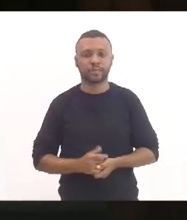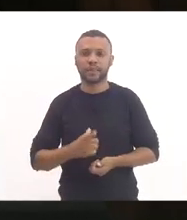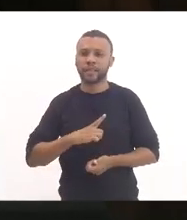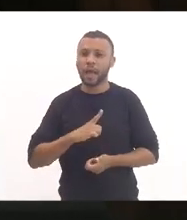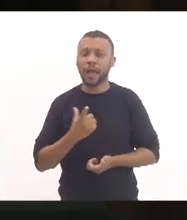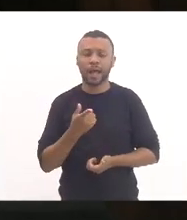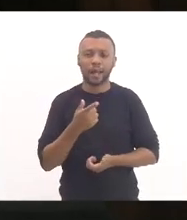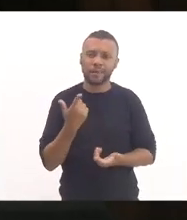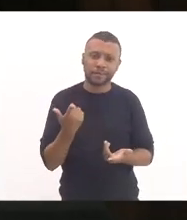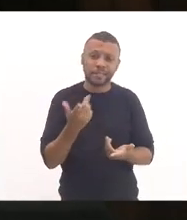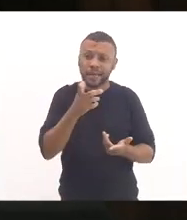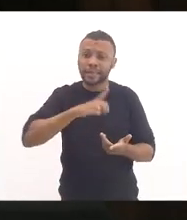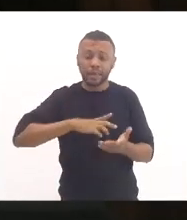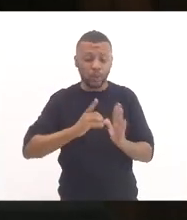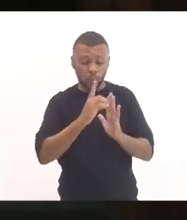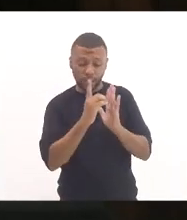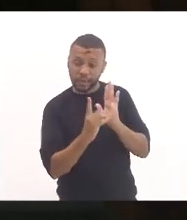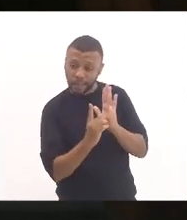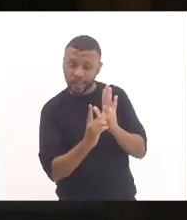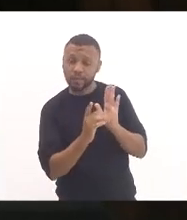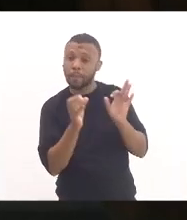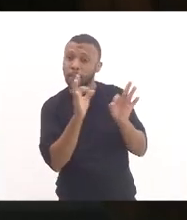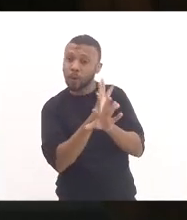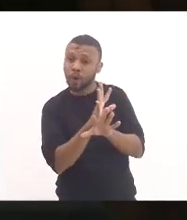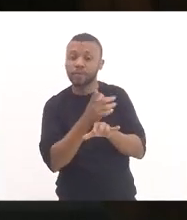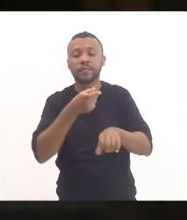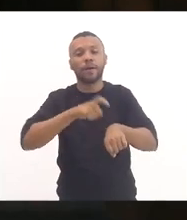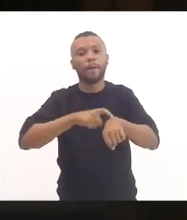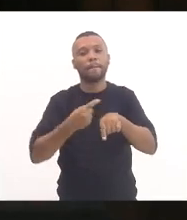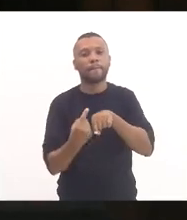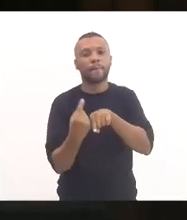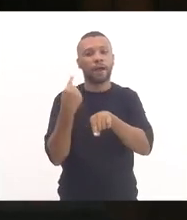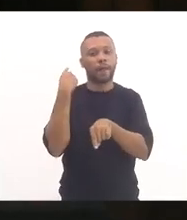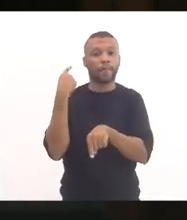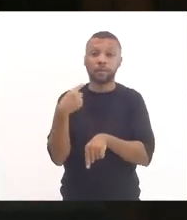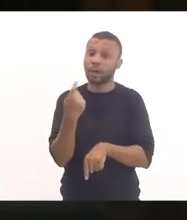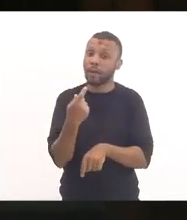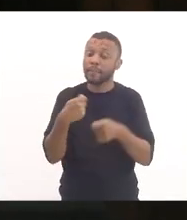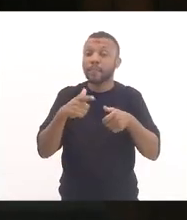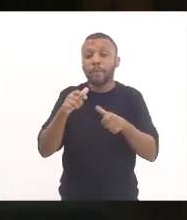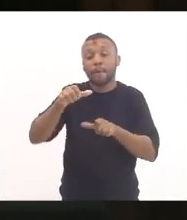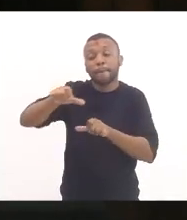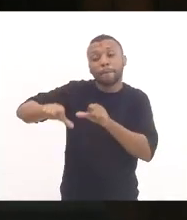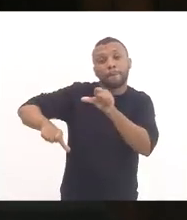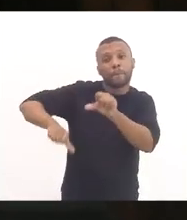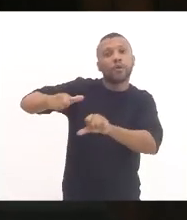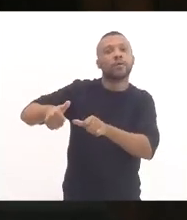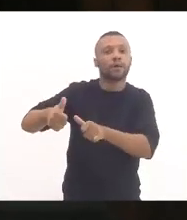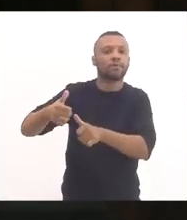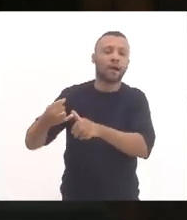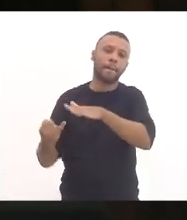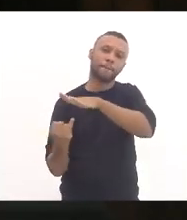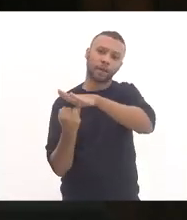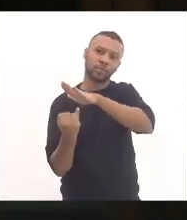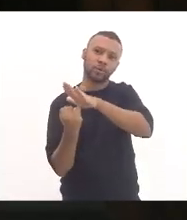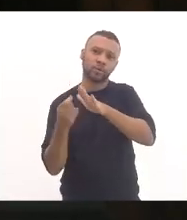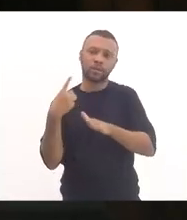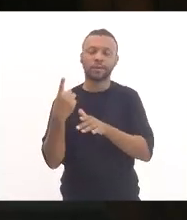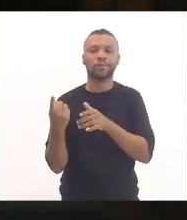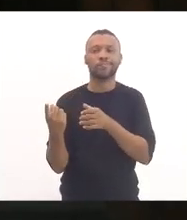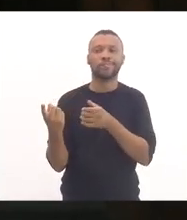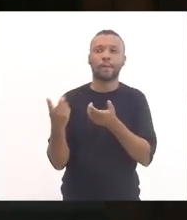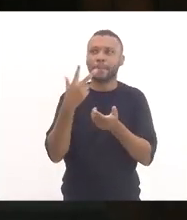do que já existe através de decreto de uma época que não nós queremos modernidade para instituição estamos